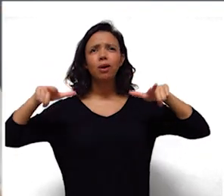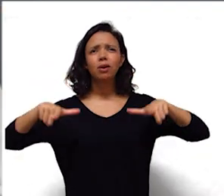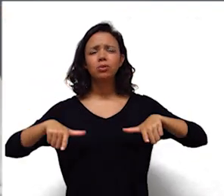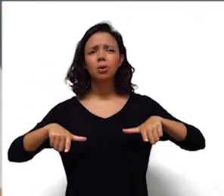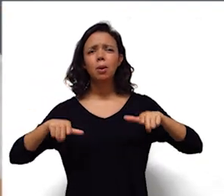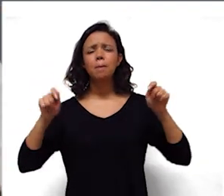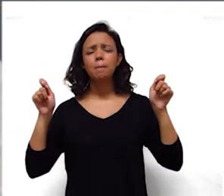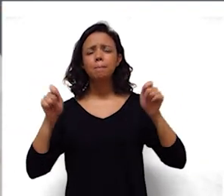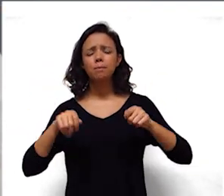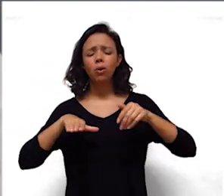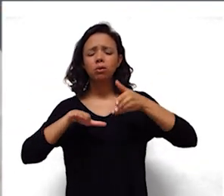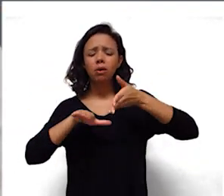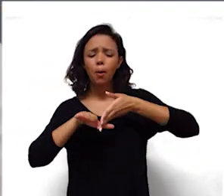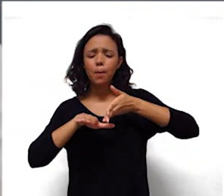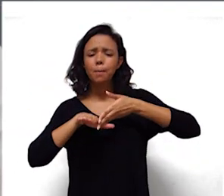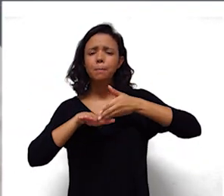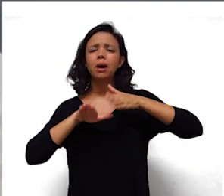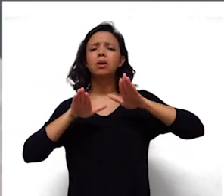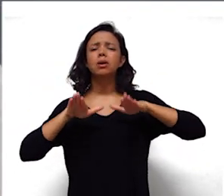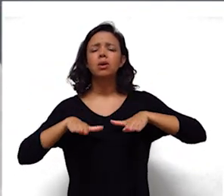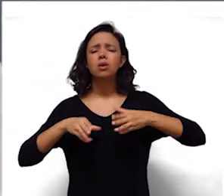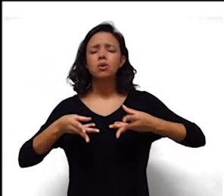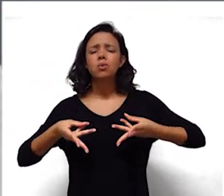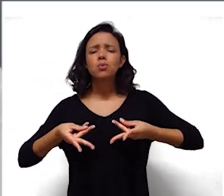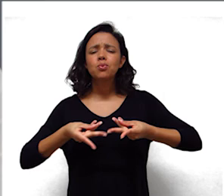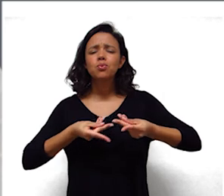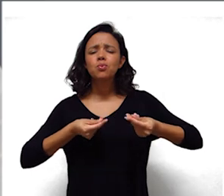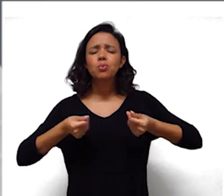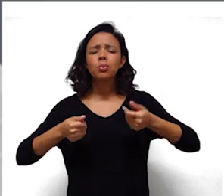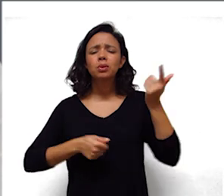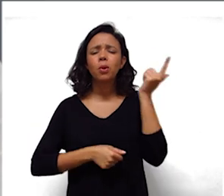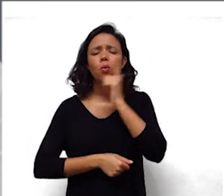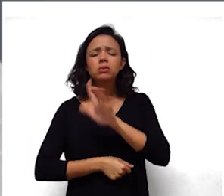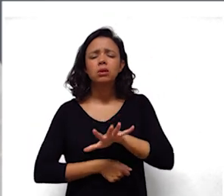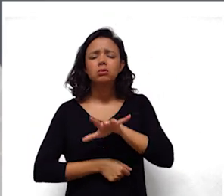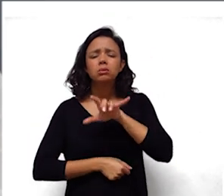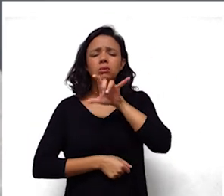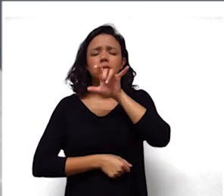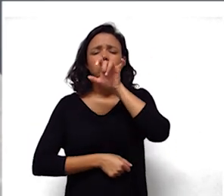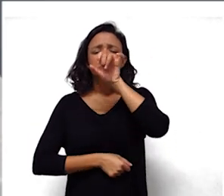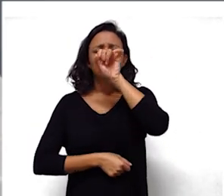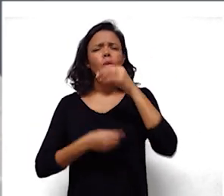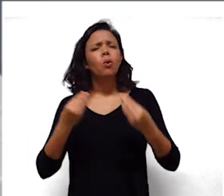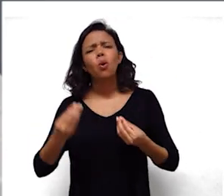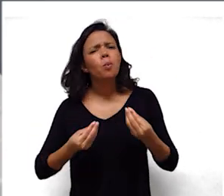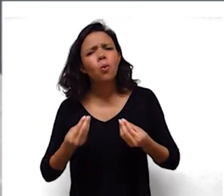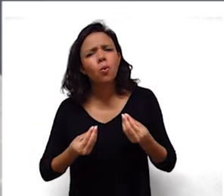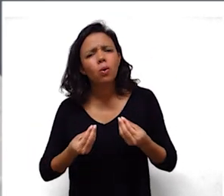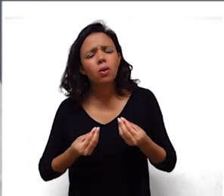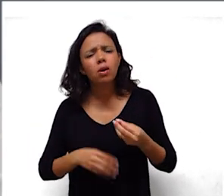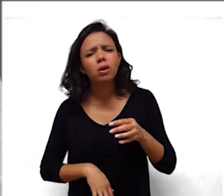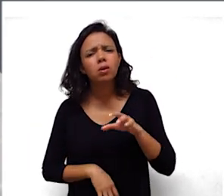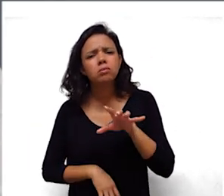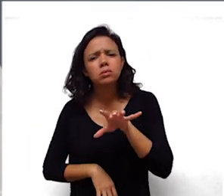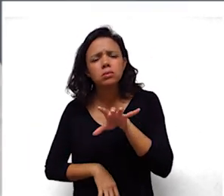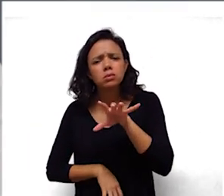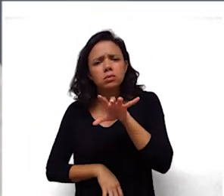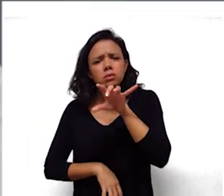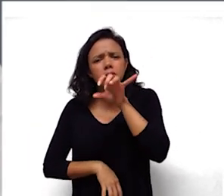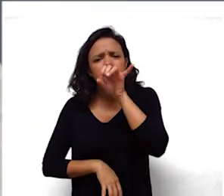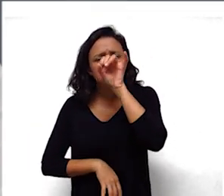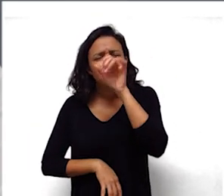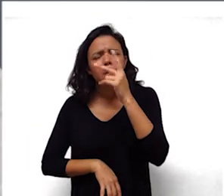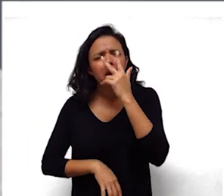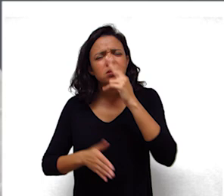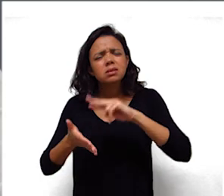lugar arejado, onde você possa colocar o seu pé no chão e conseguir respirar. Como é a